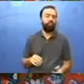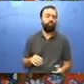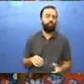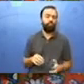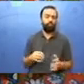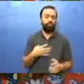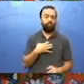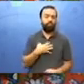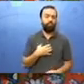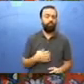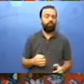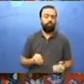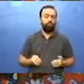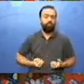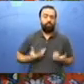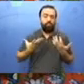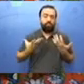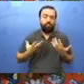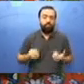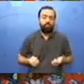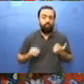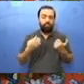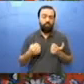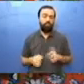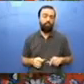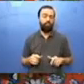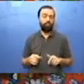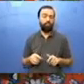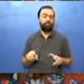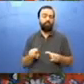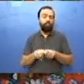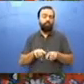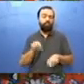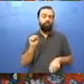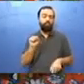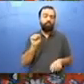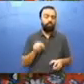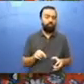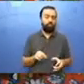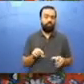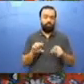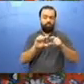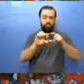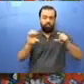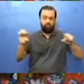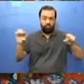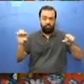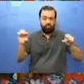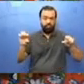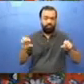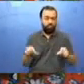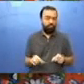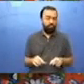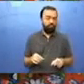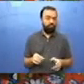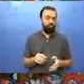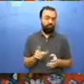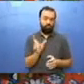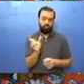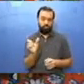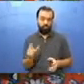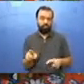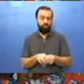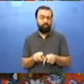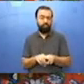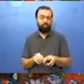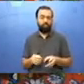estrofes, versos e rimas. Então vamos observar isso no nosso livrinho. Abra um livro lá no comecinho da